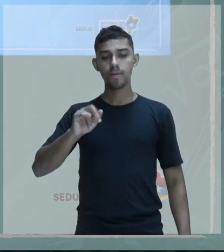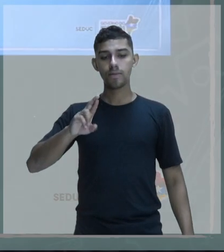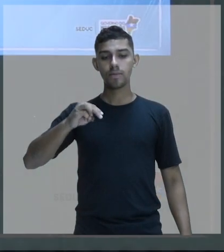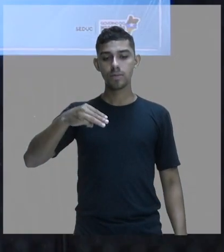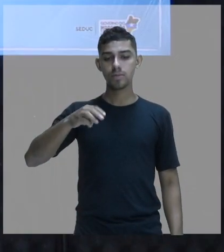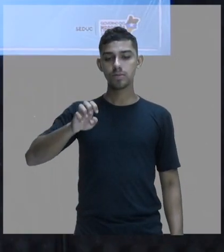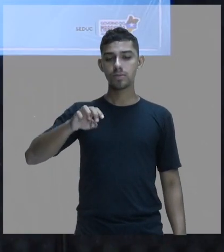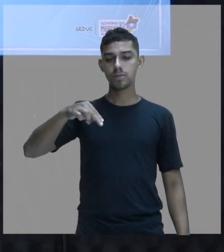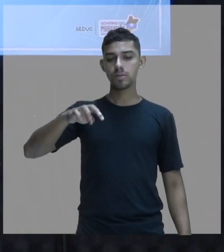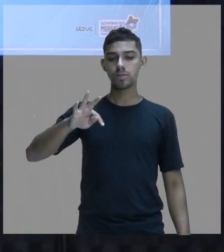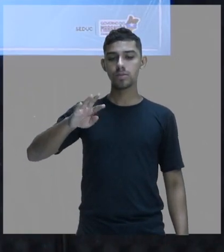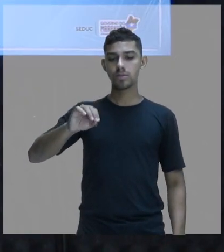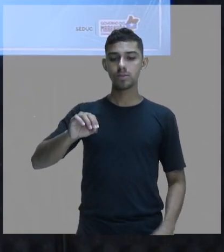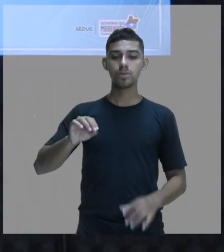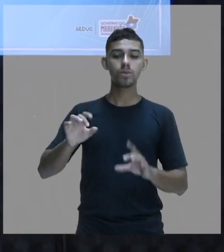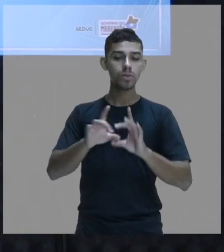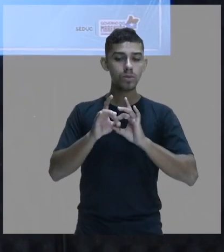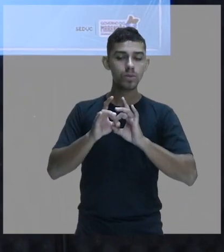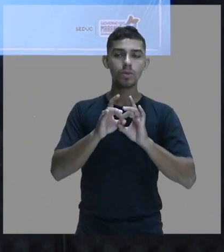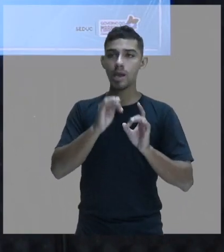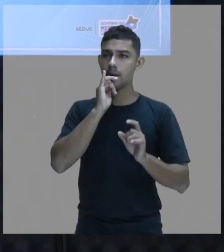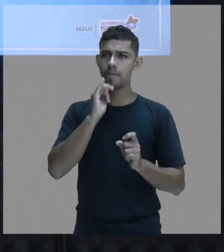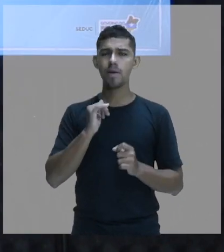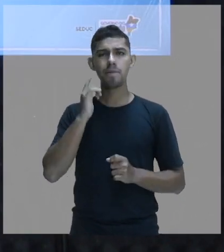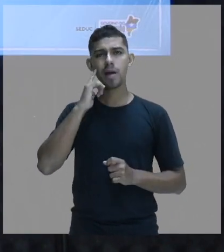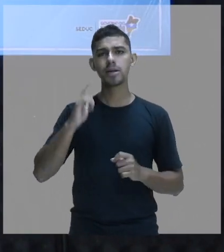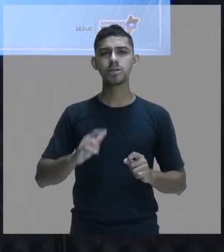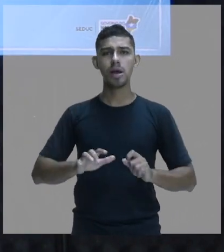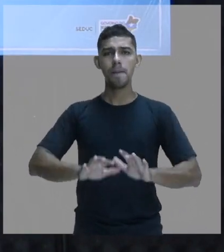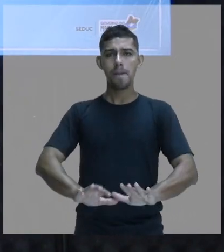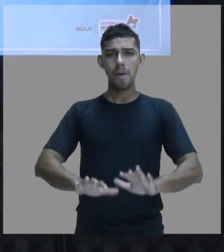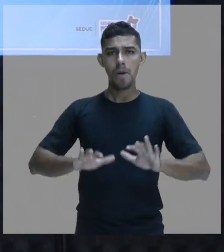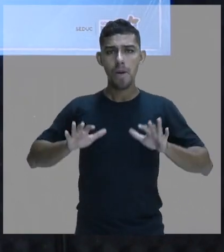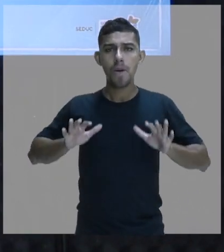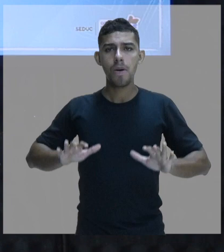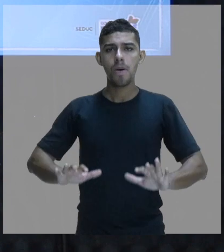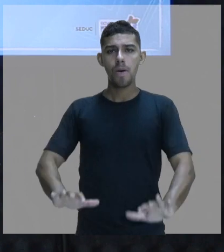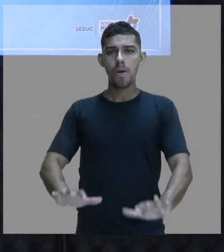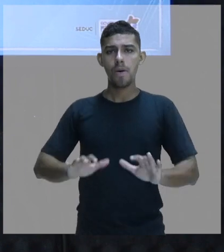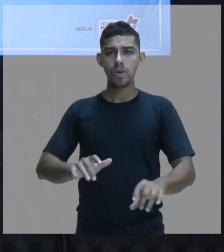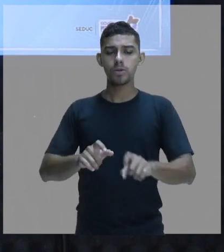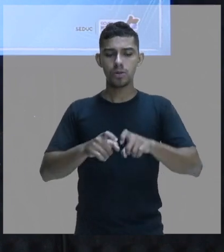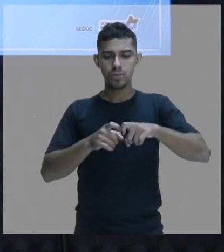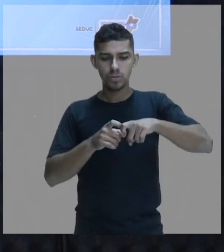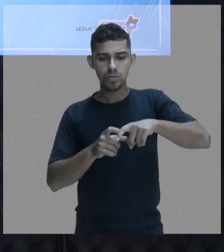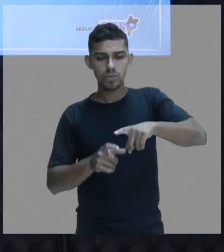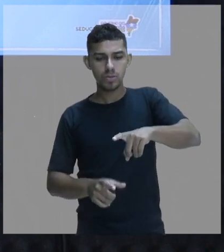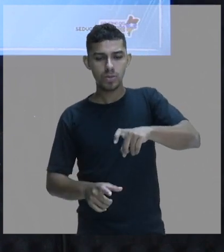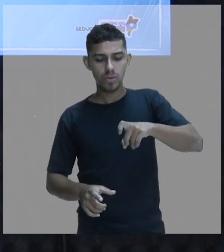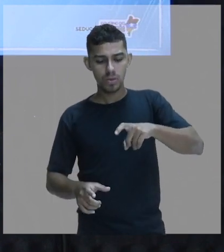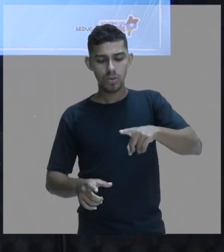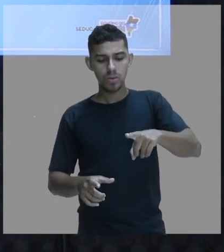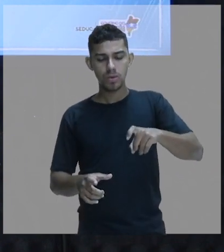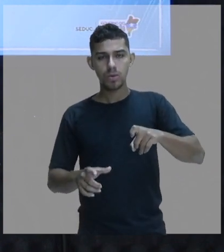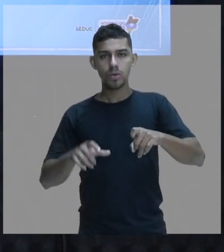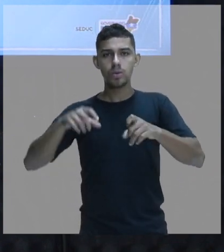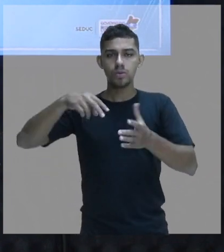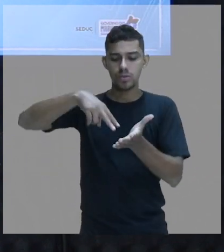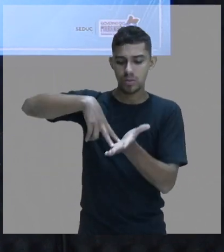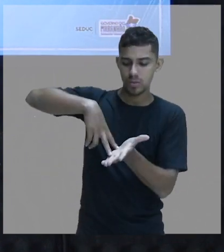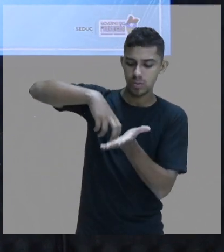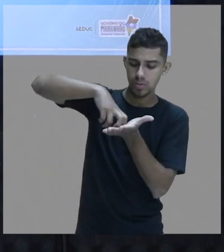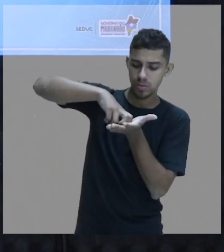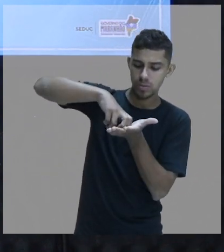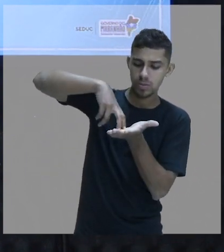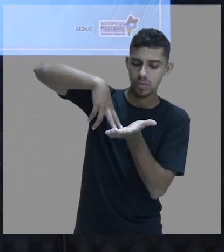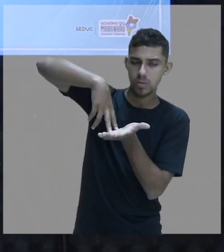os ligamentos. Imagine nós fazendo uma flexão, uma extensão do joelho, sem uma estrutura para dar estabilidade a essa